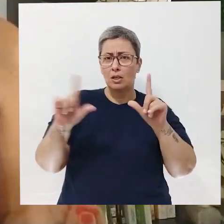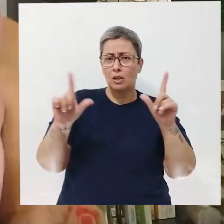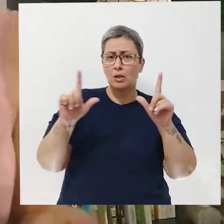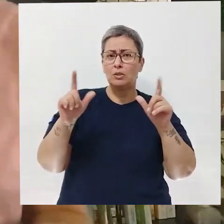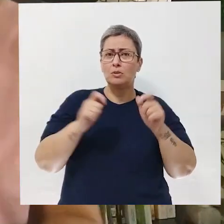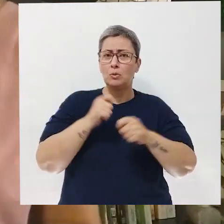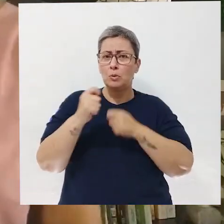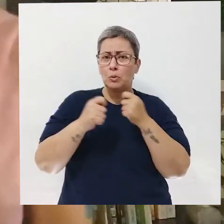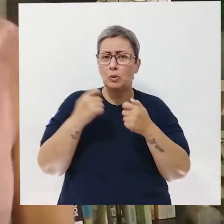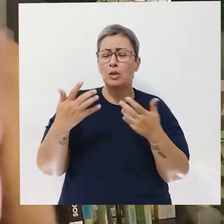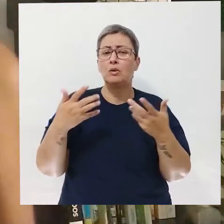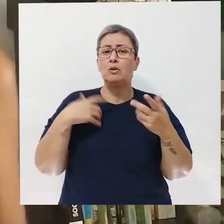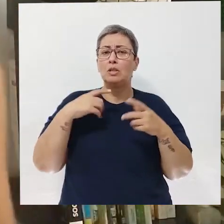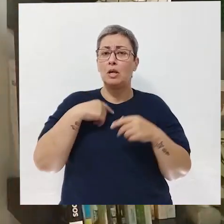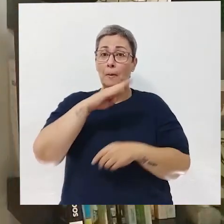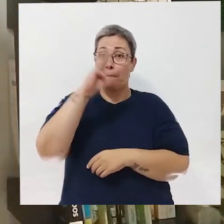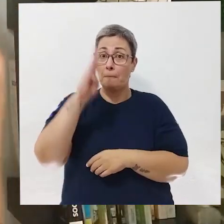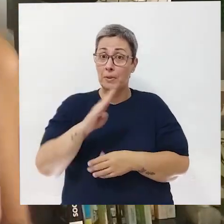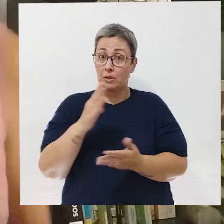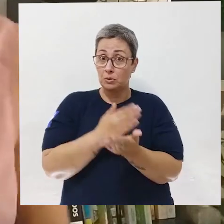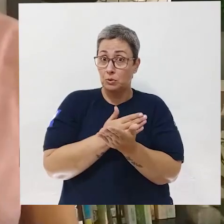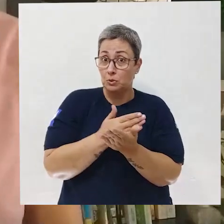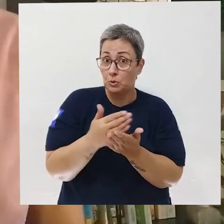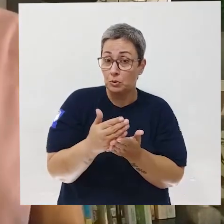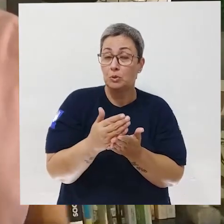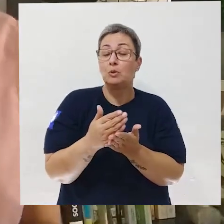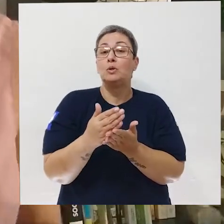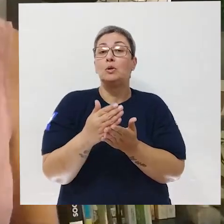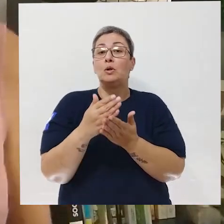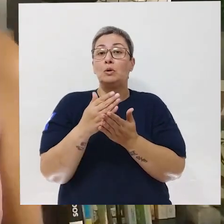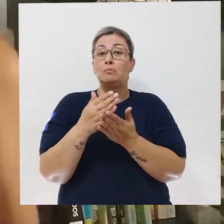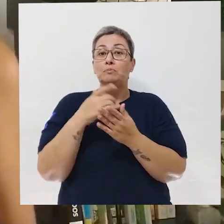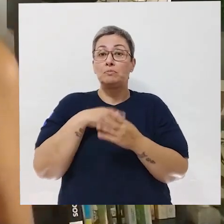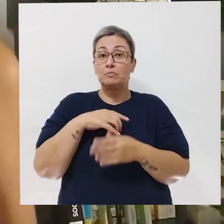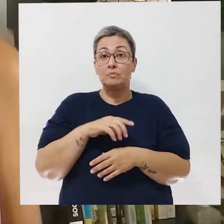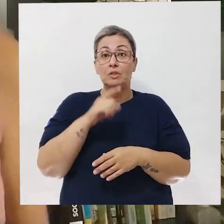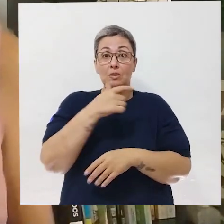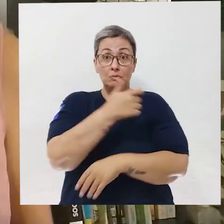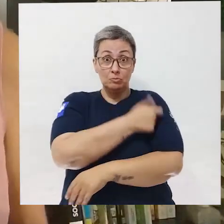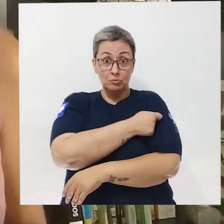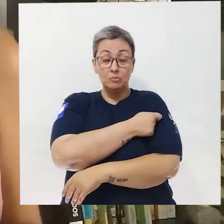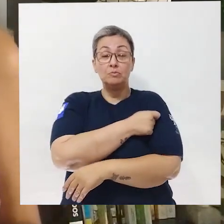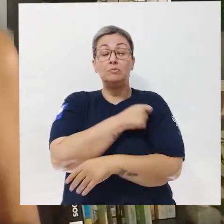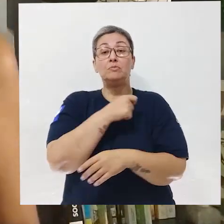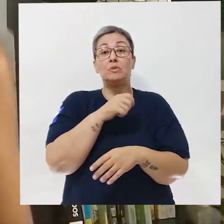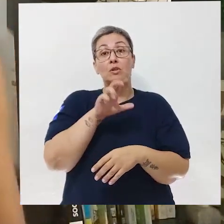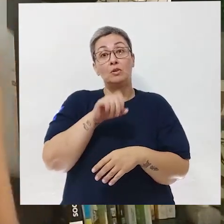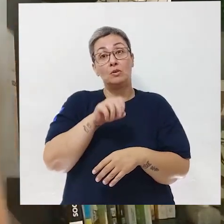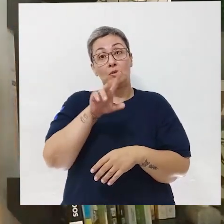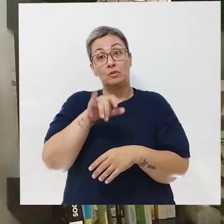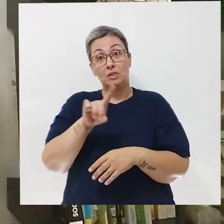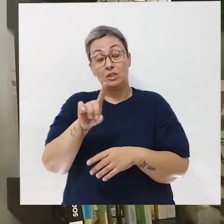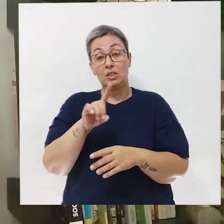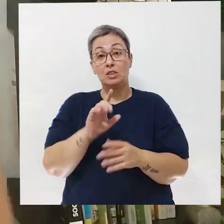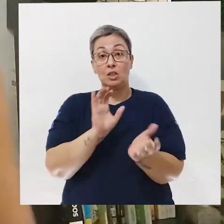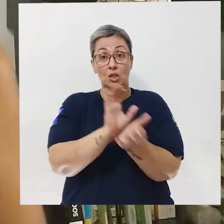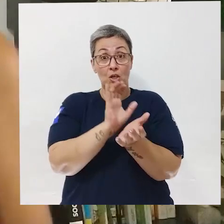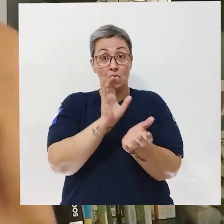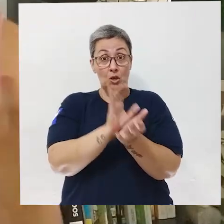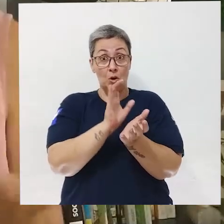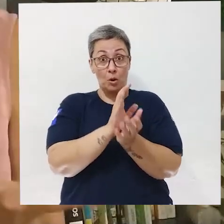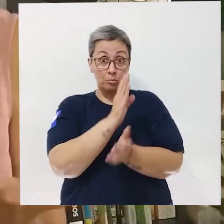devem saber que o Brasil começou a imunização para a Covid-19, que começou com os grupos